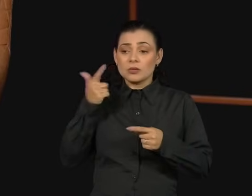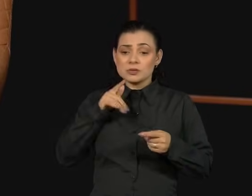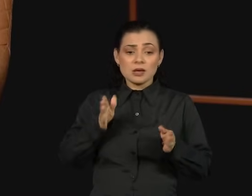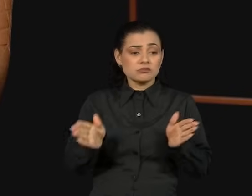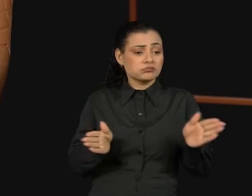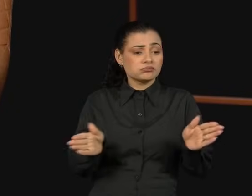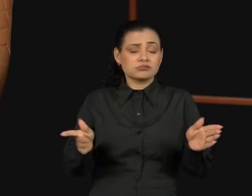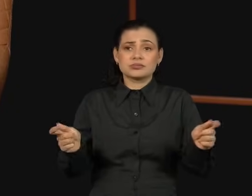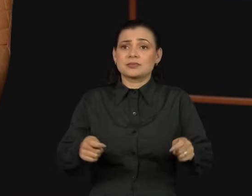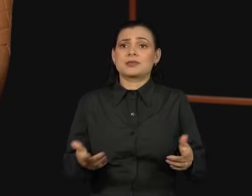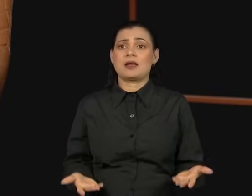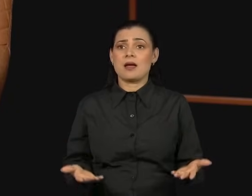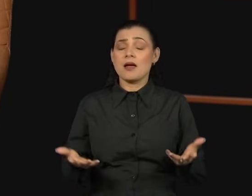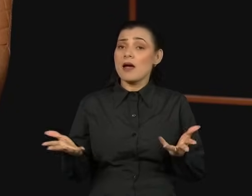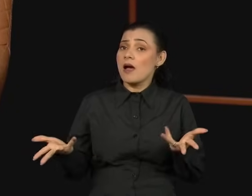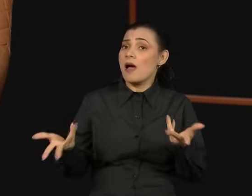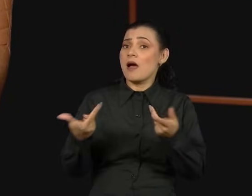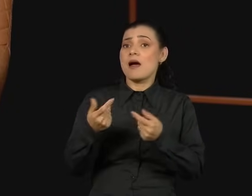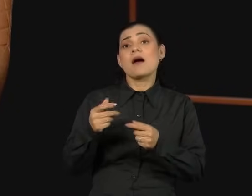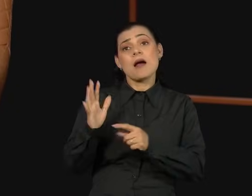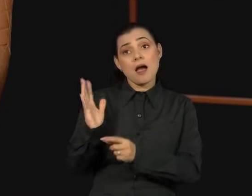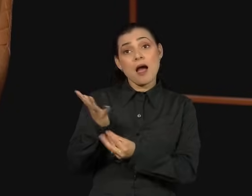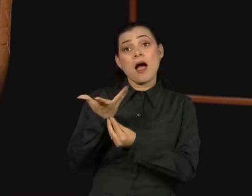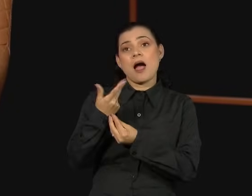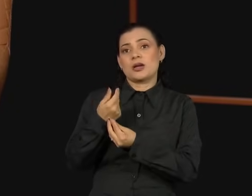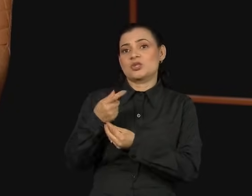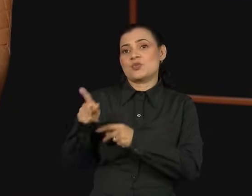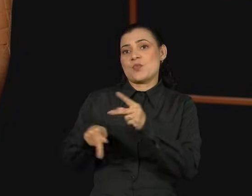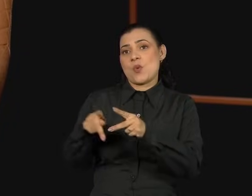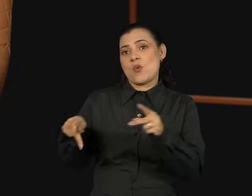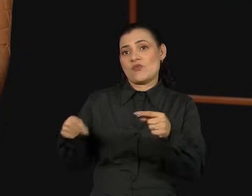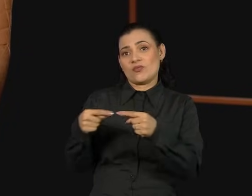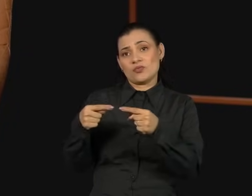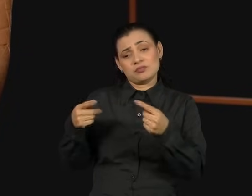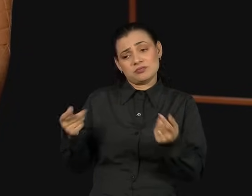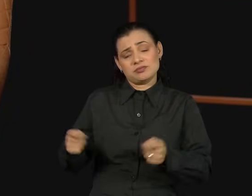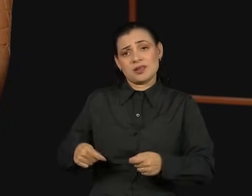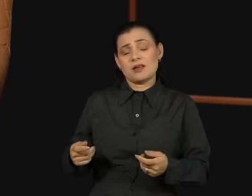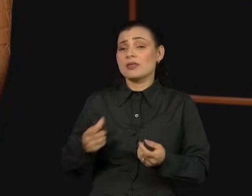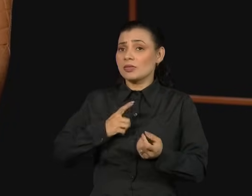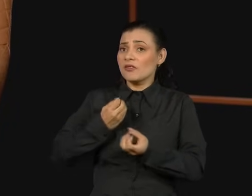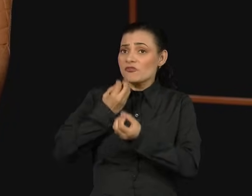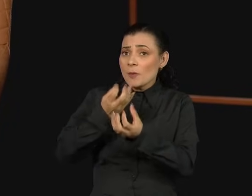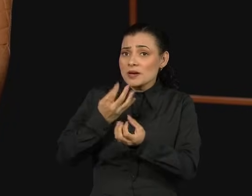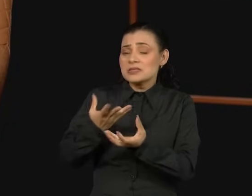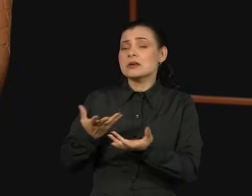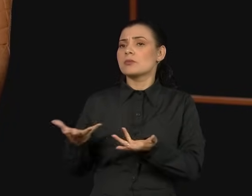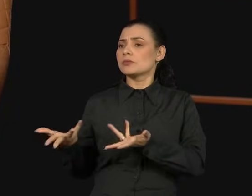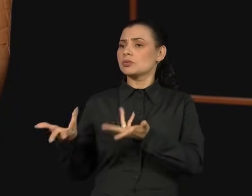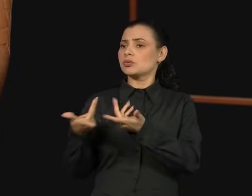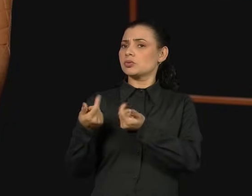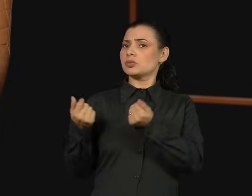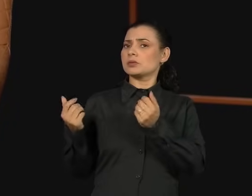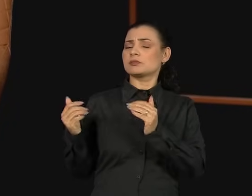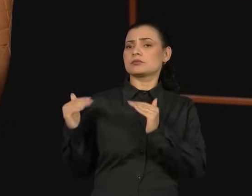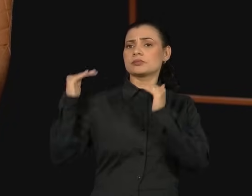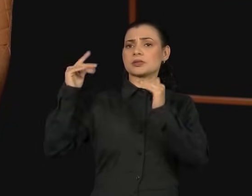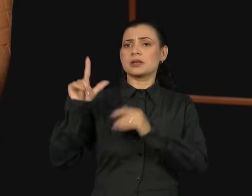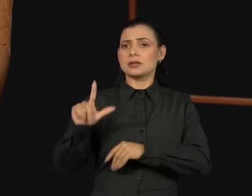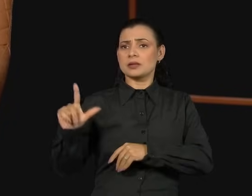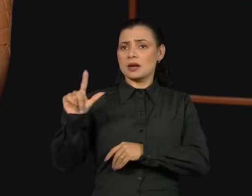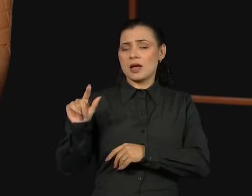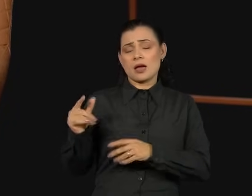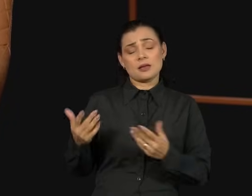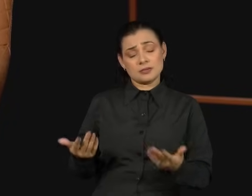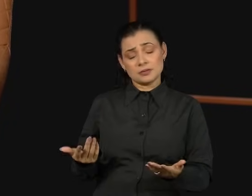grande arte popular, né? Que tem informação letrada, literária e tal,